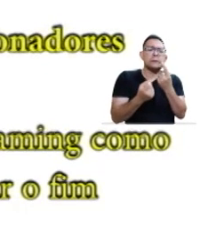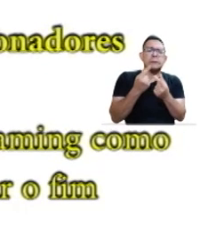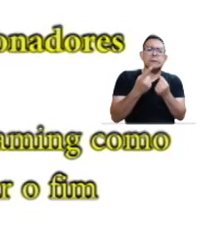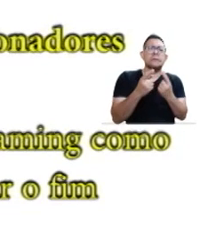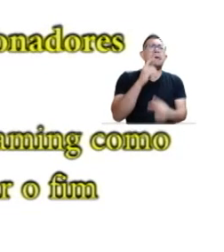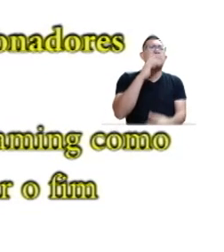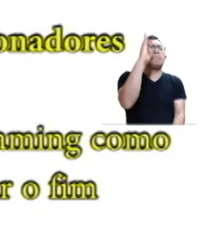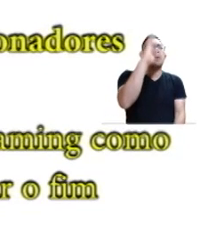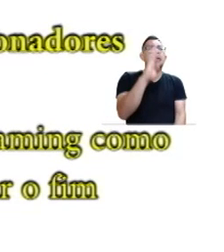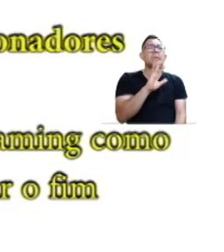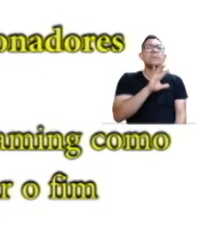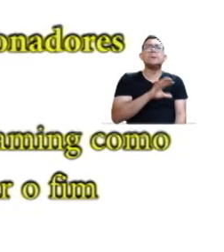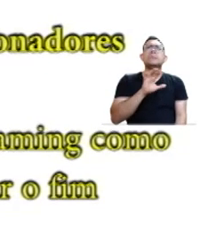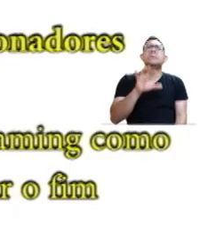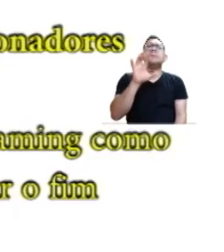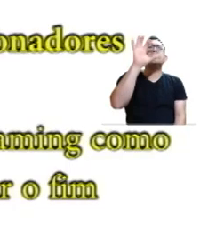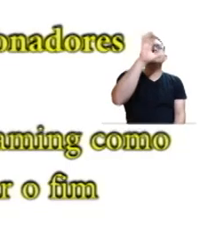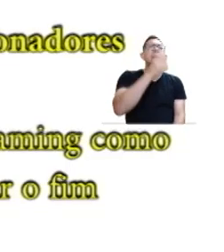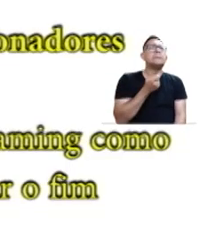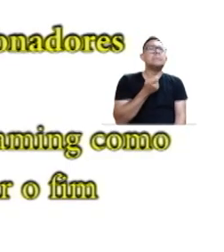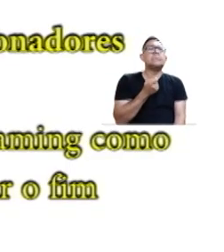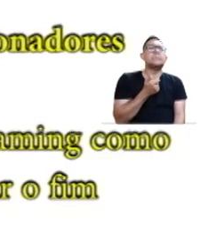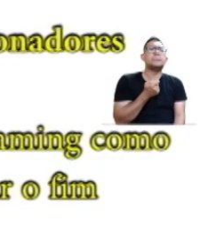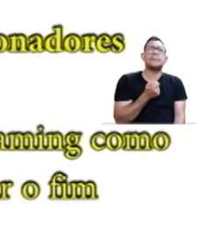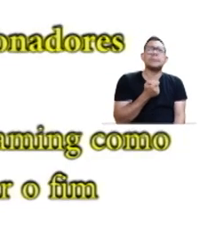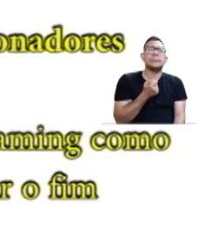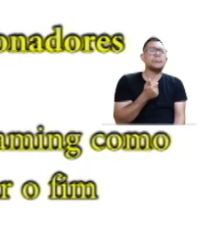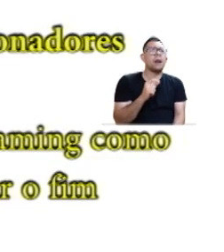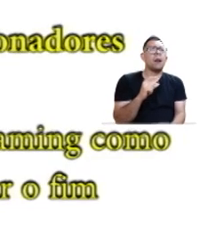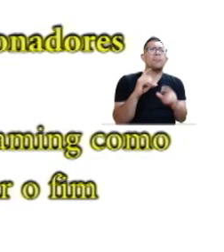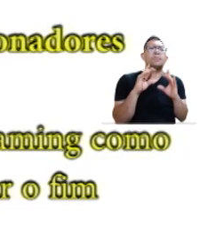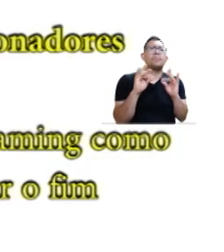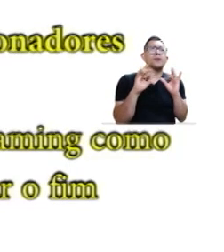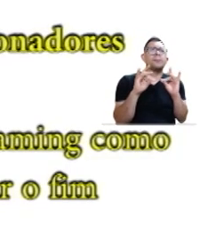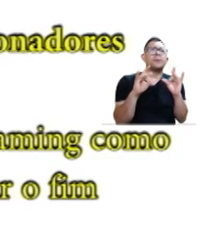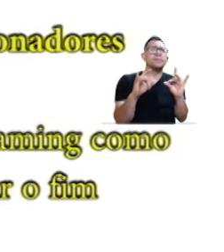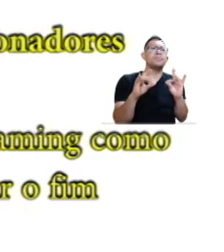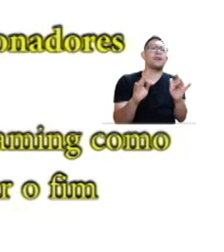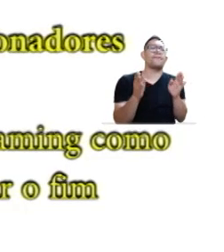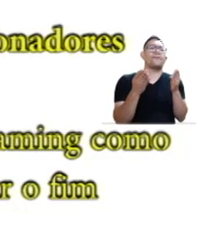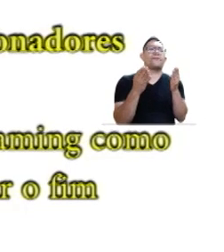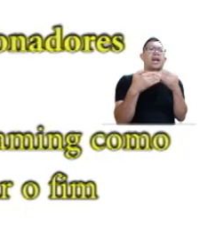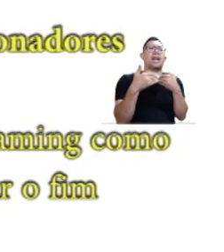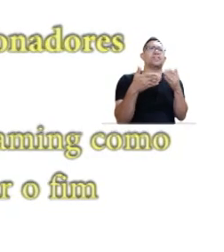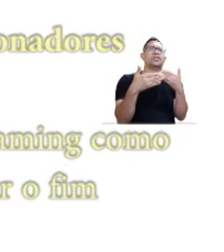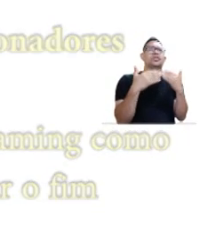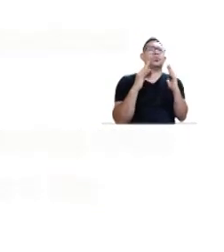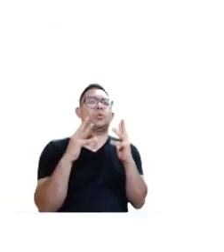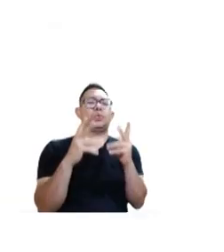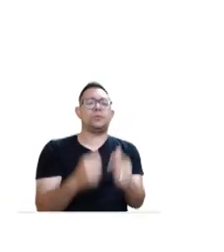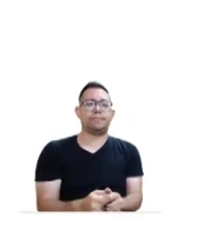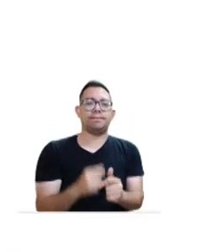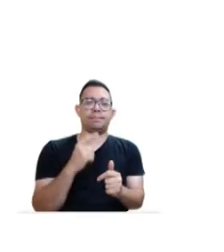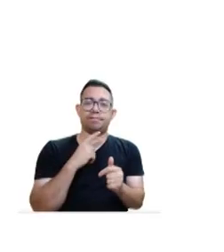algumas videolocadoras espalhadas pelo Brasil, mas elas estão ficando cada vez mais